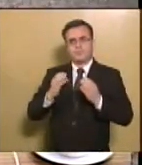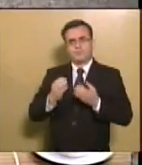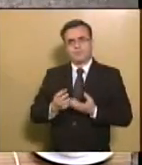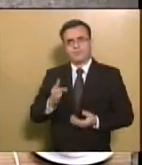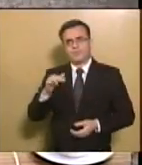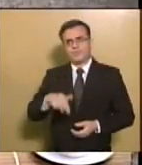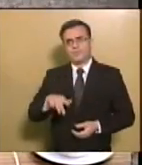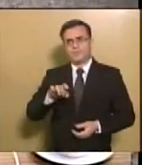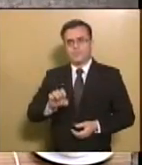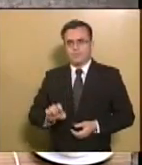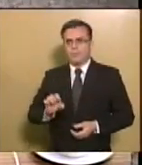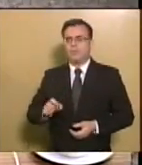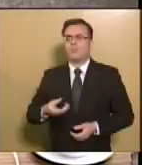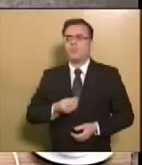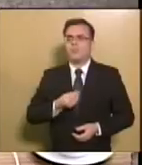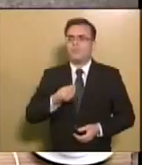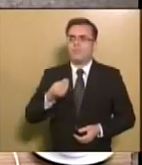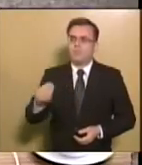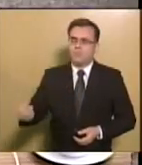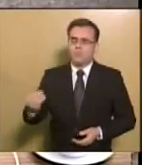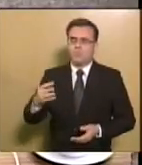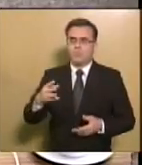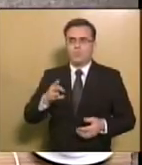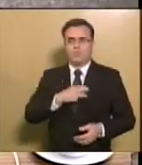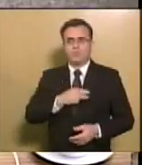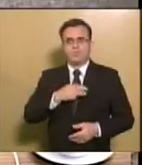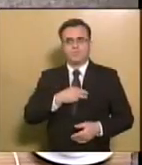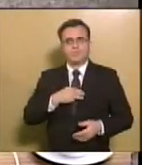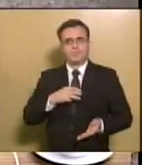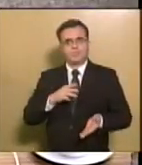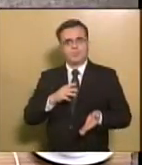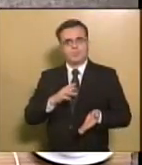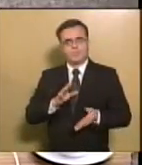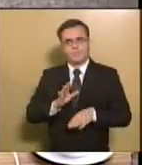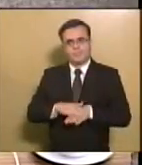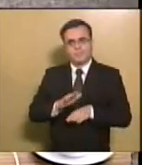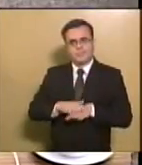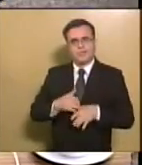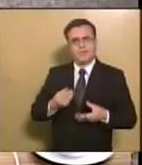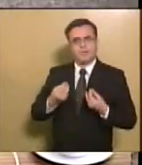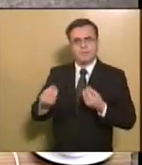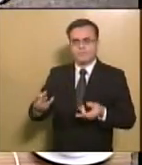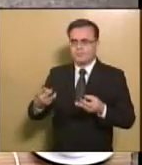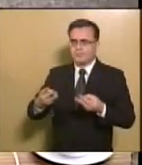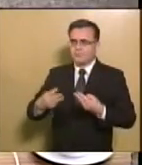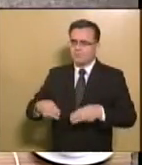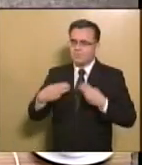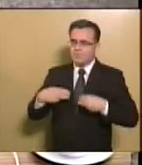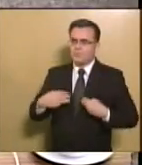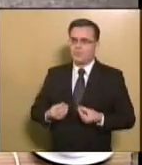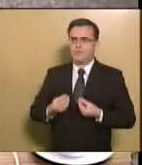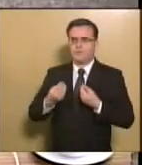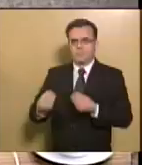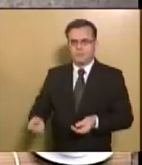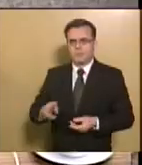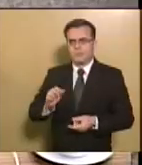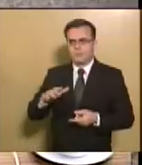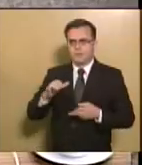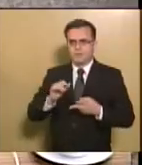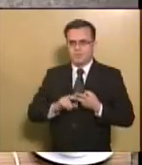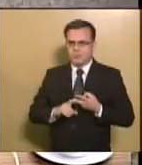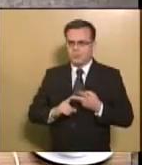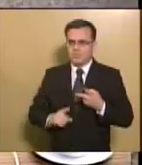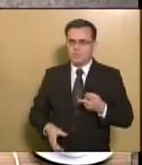ao ministro da Saúde, em mãos, um ofício, uma moção encabeçada pela deputada Maria